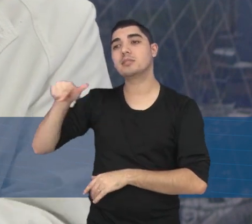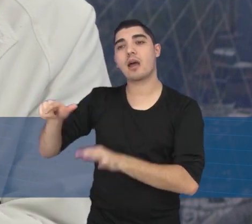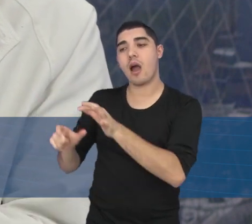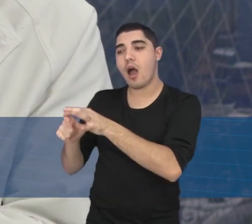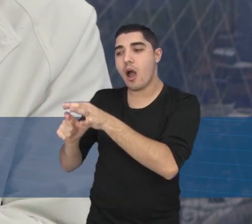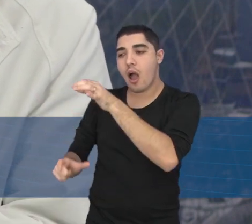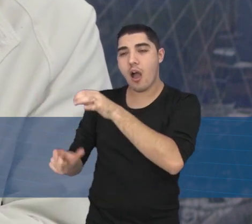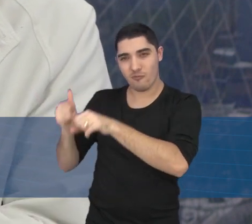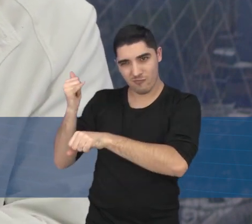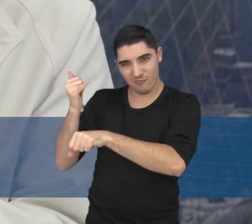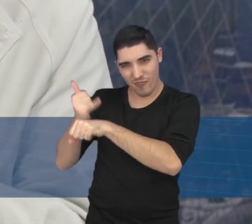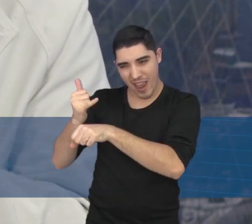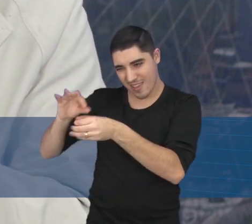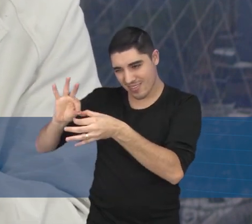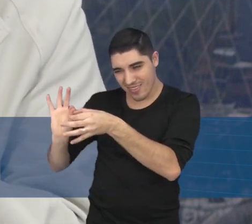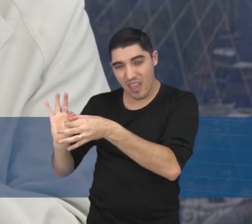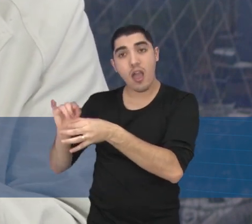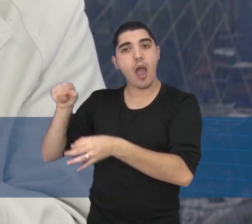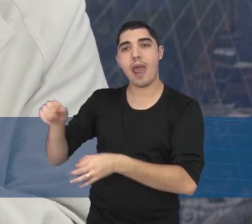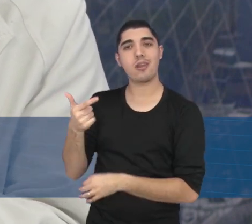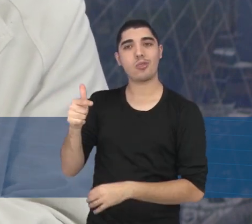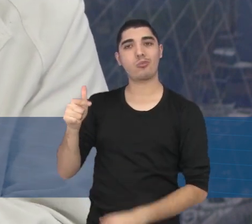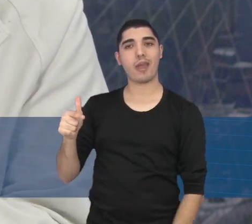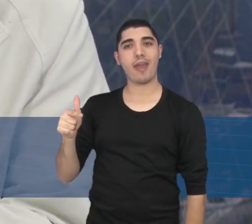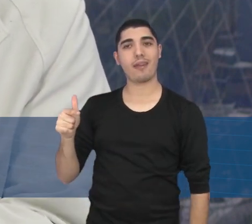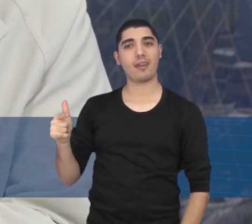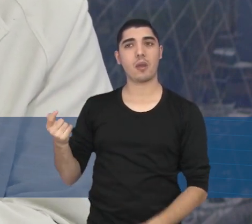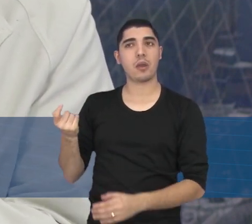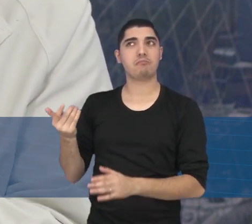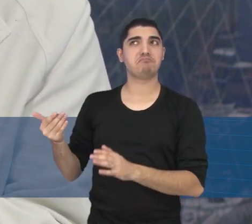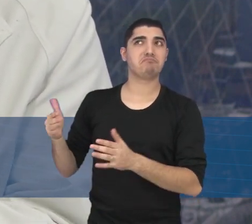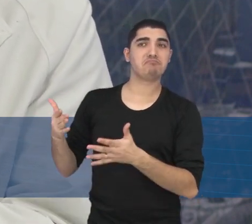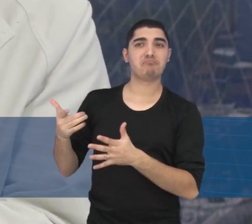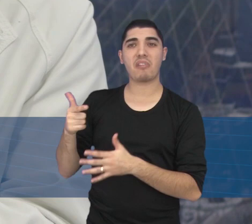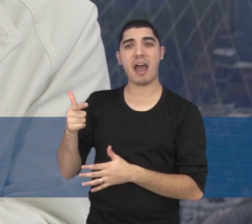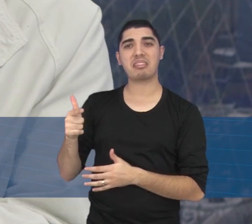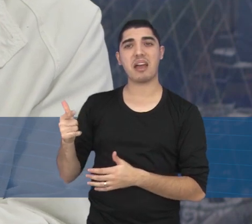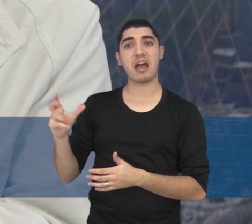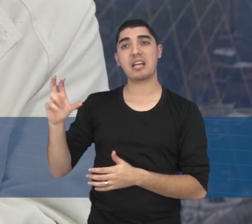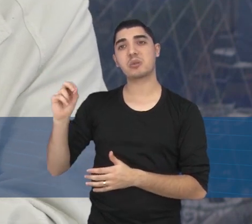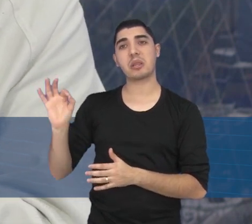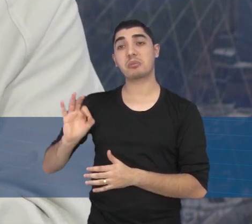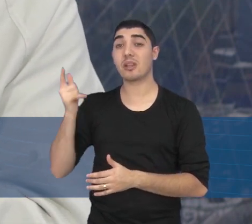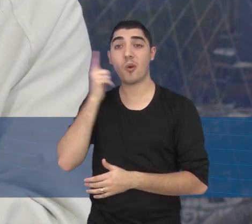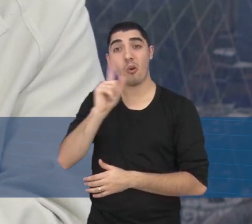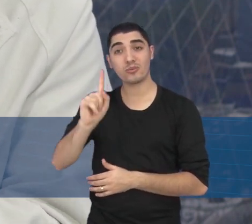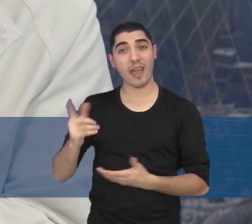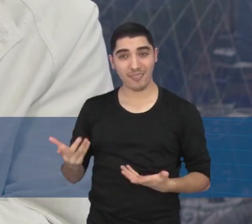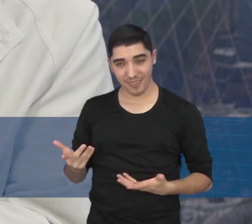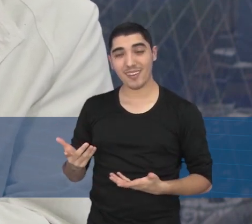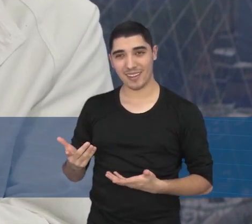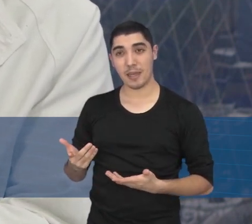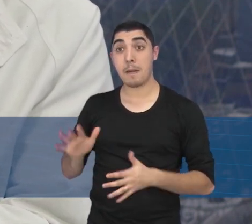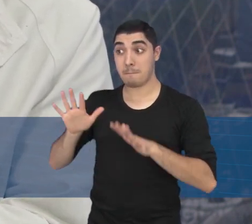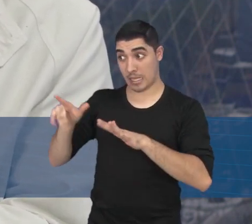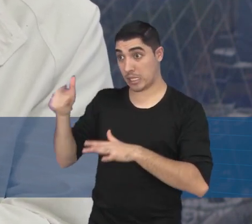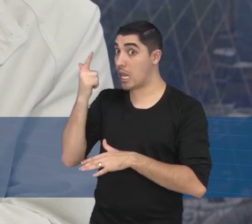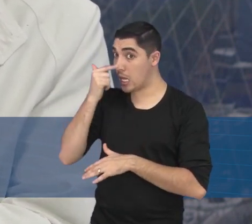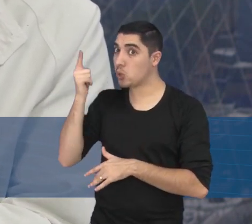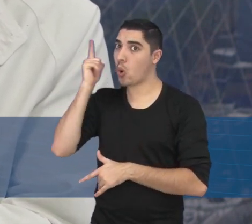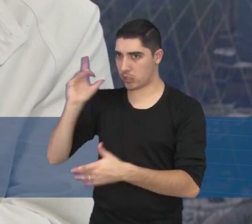90% as latas. Então, existem algumas coisas estranhas assim que a gente tem que identificar. Poxa, se a gente consegue